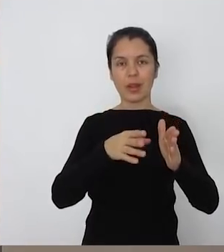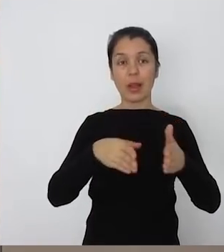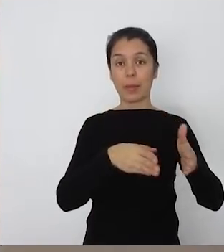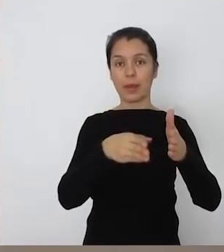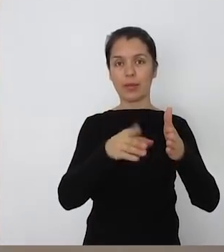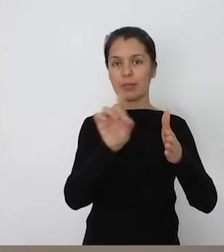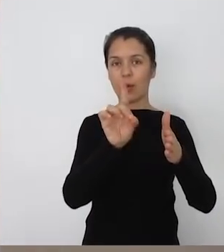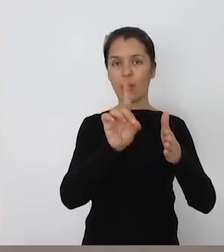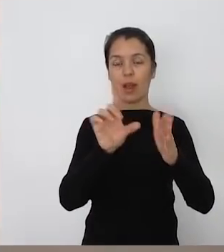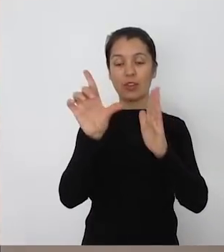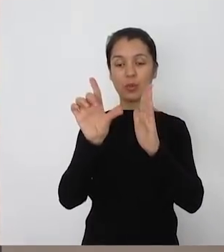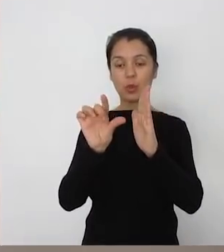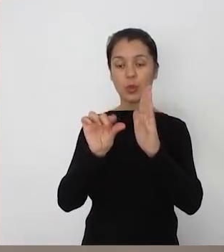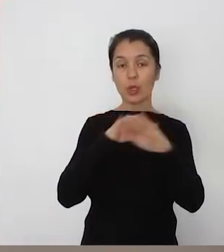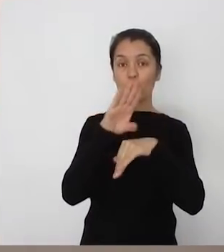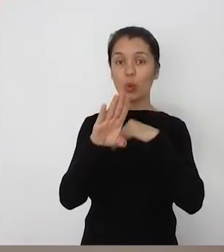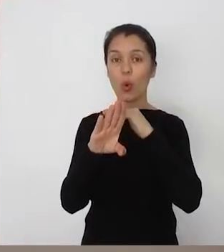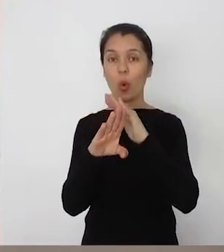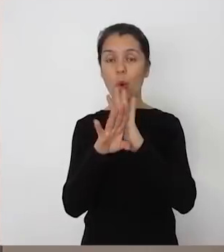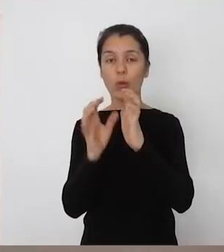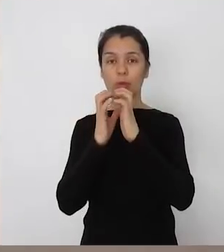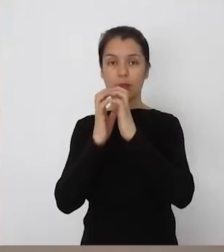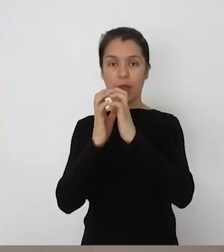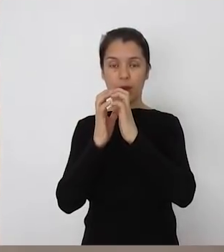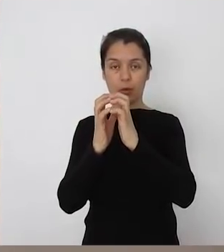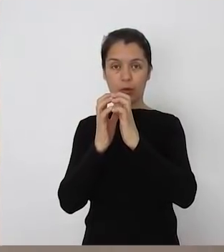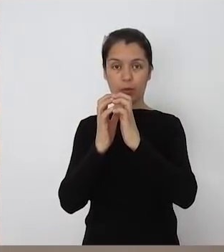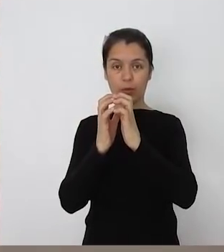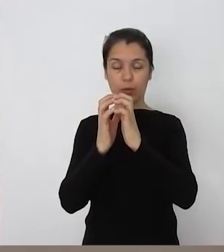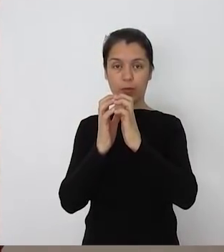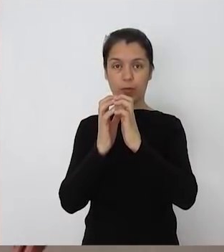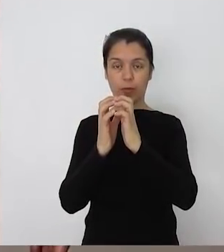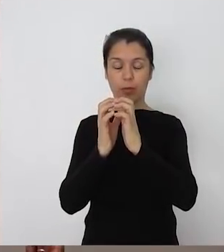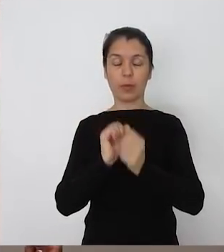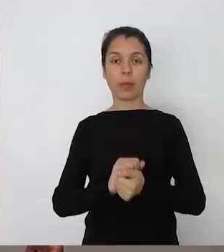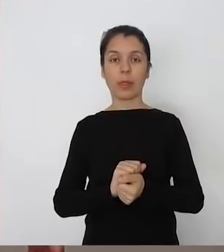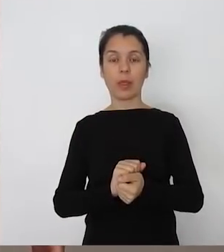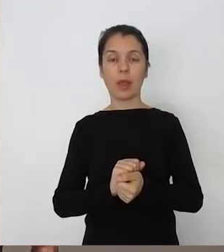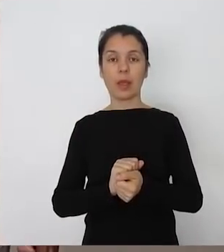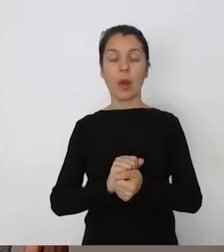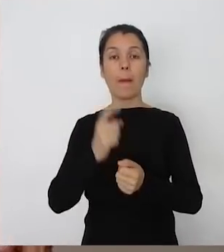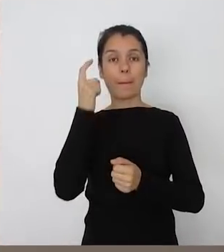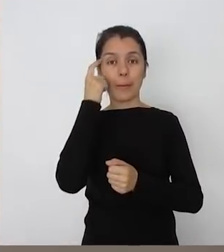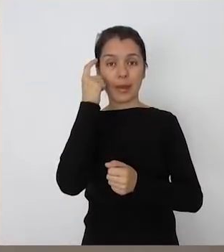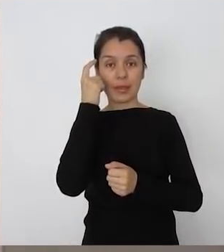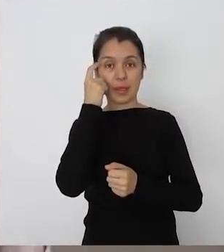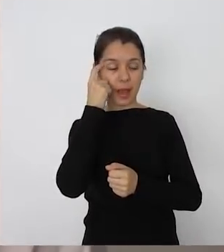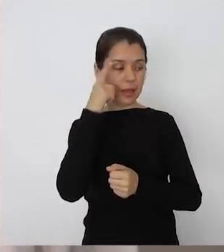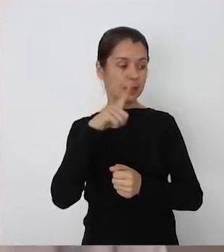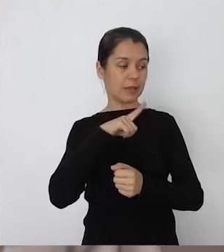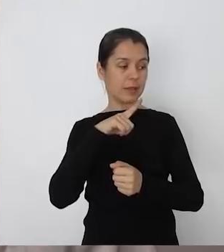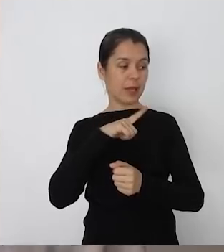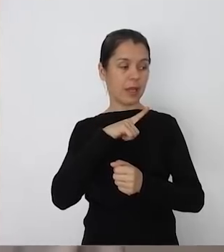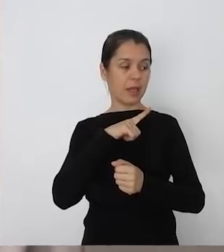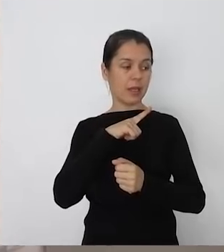vai gerar cialorreia, a criança vai babar, ela vai ficar lenta, sonolenta, vai caminhar devagar, então vai